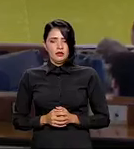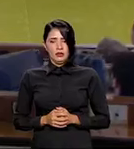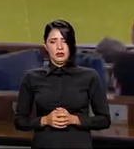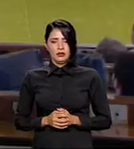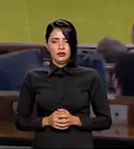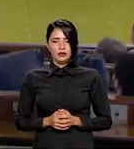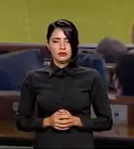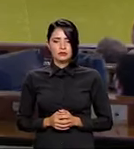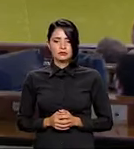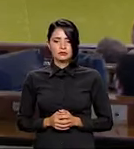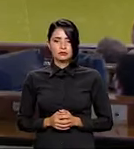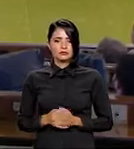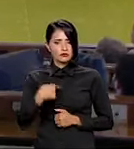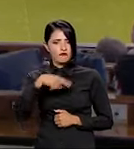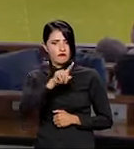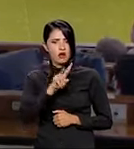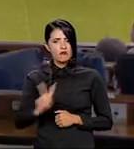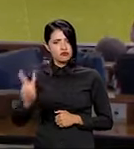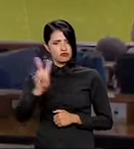viajar?